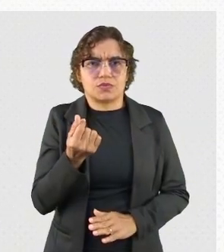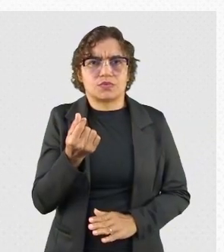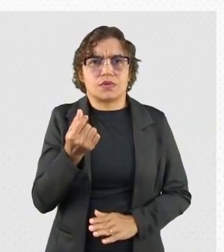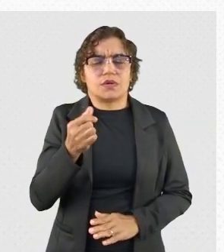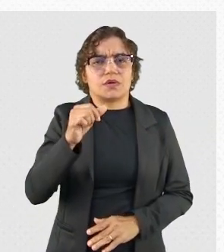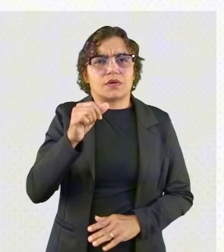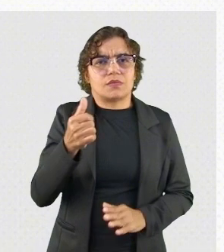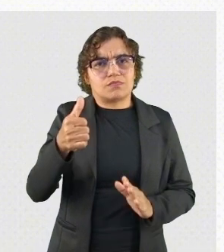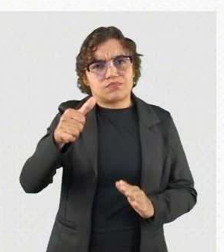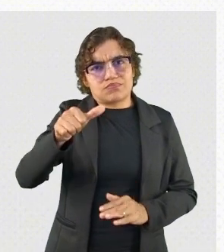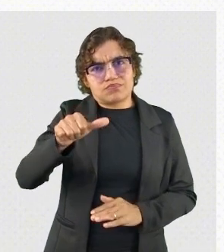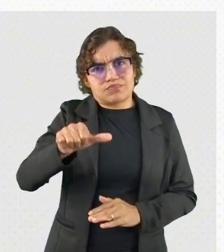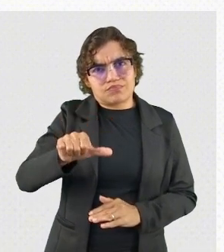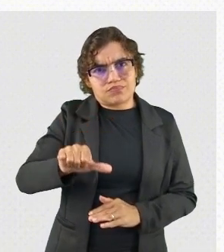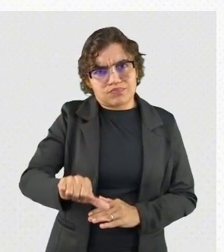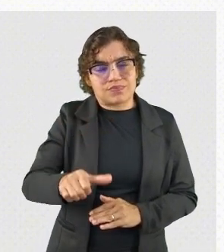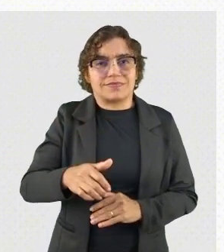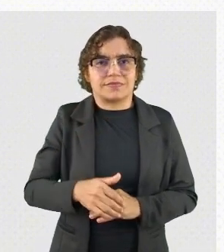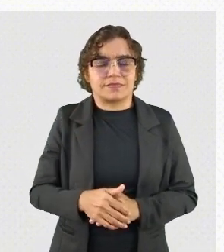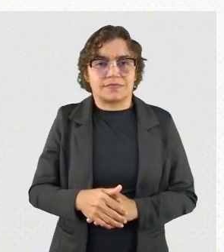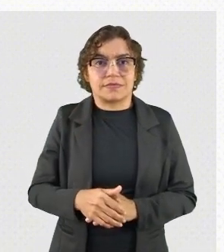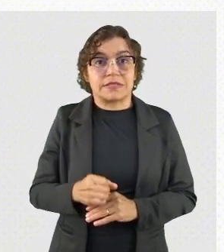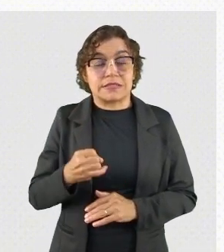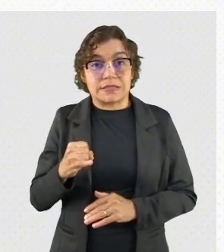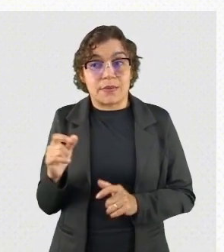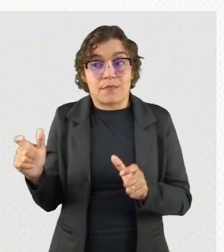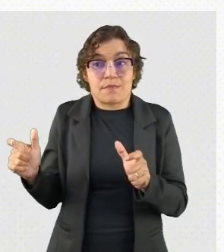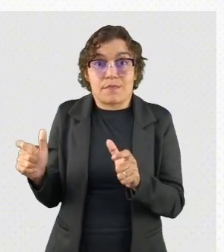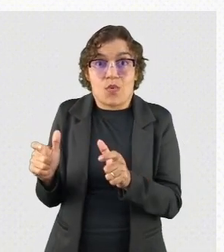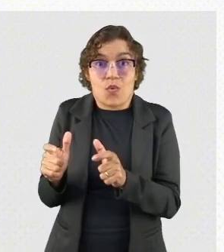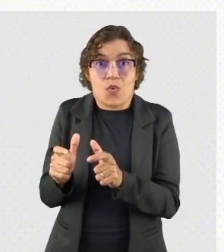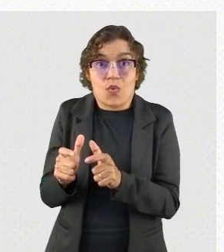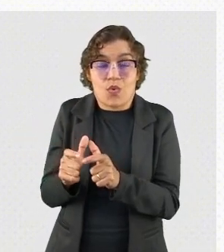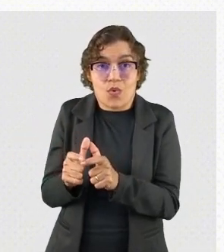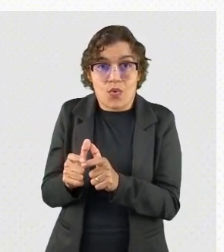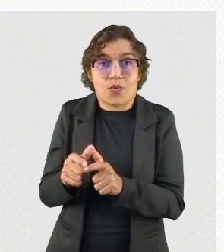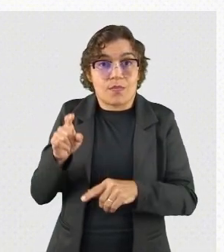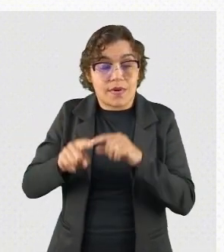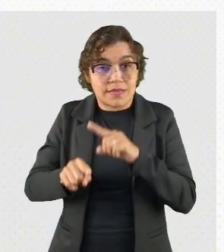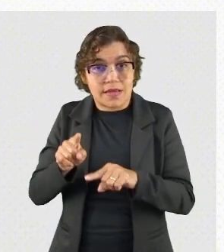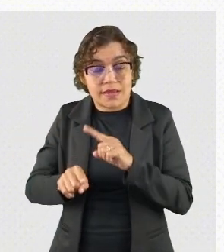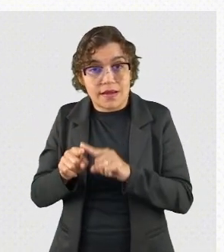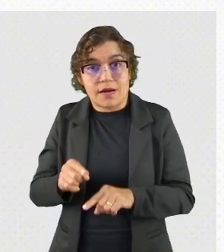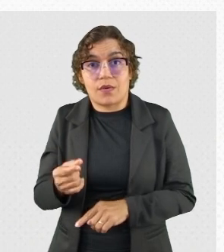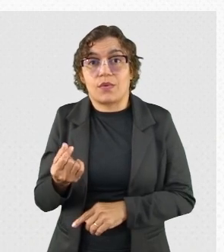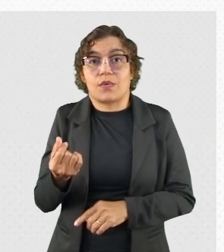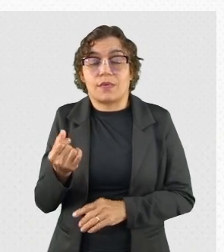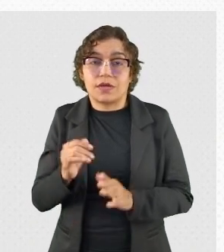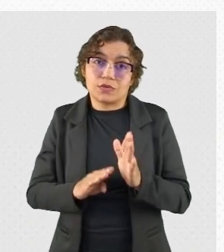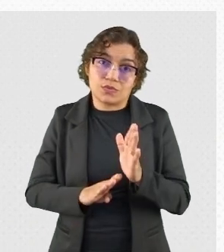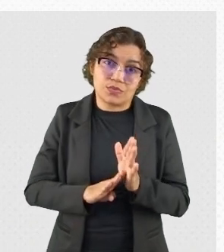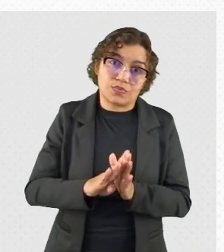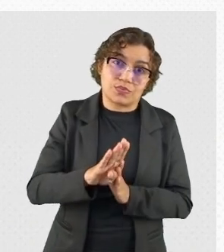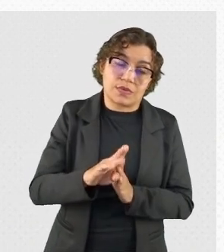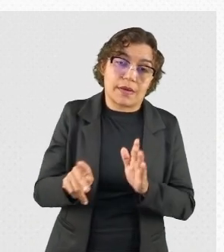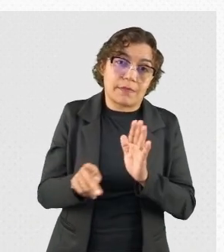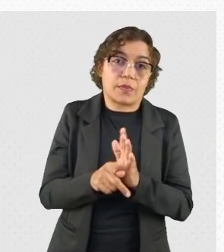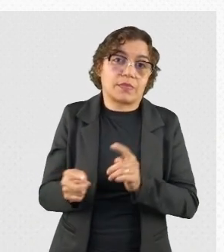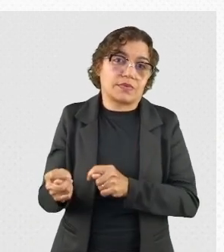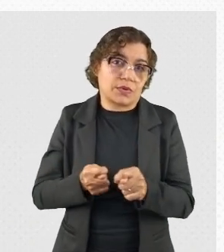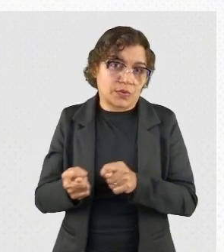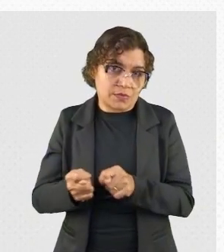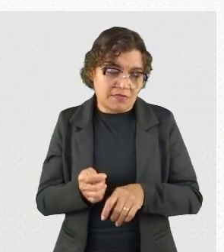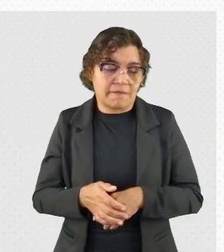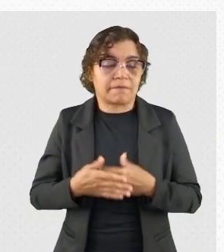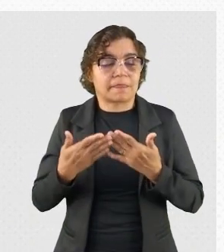pessoas comprando café, o preço vai tendenciar a subir. Isso é uma máxima dentro da economia. E